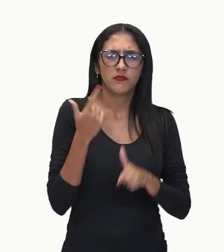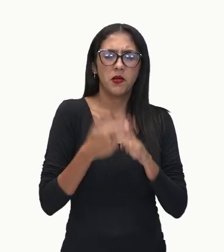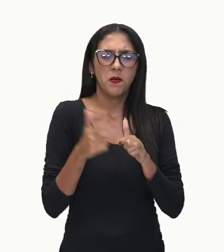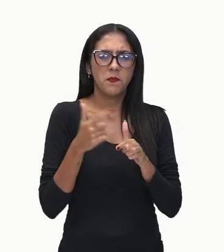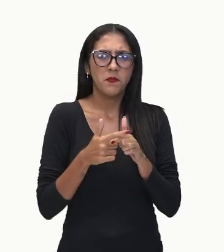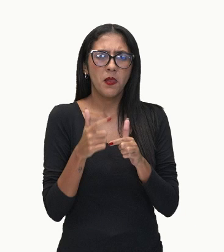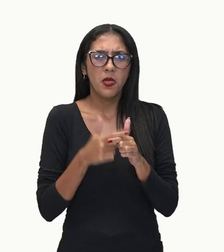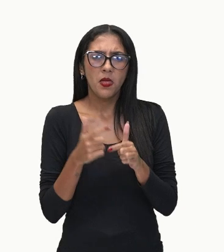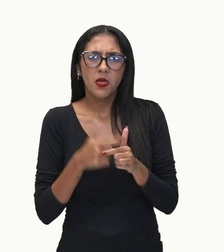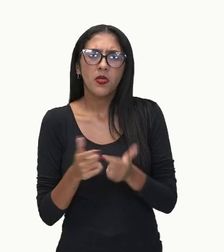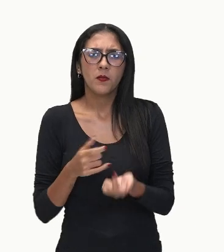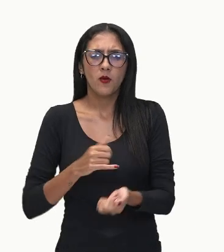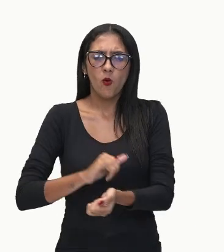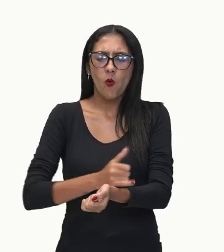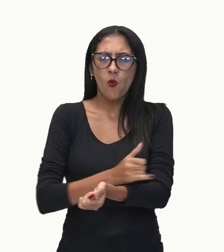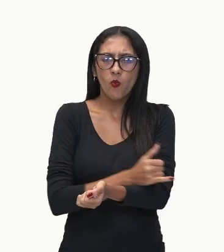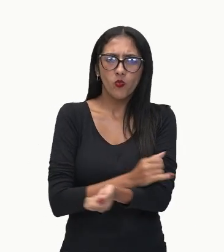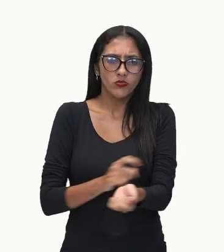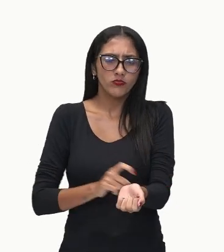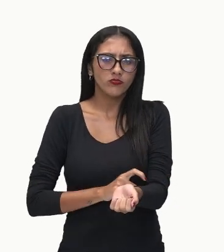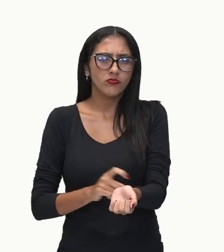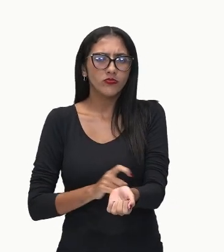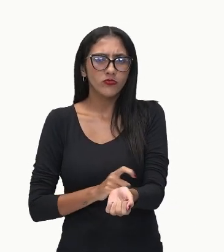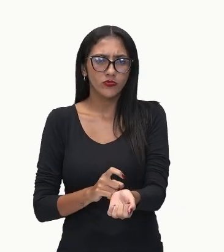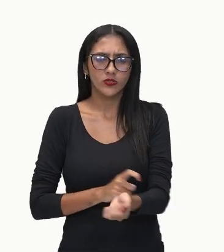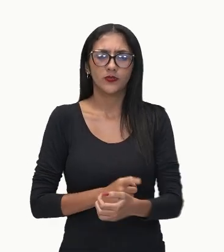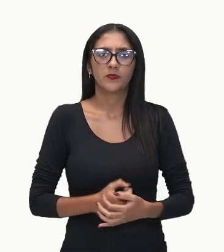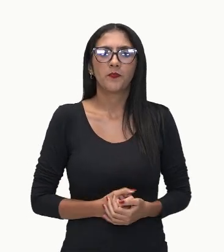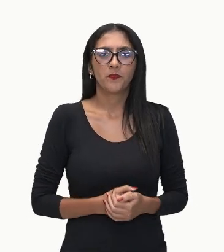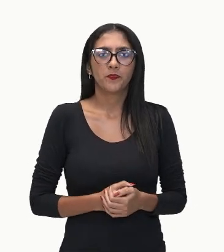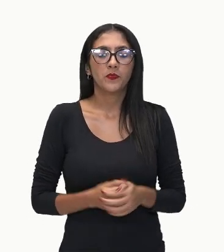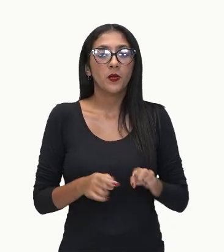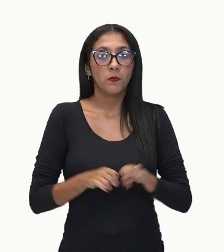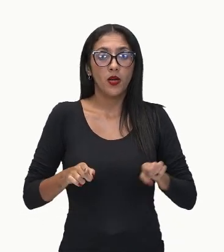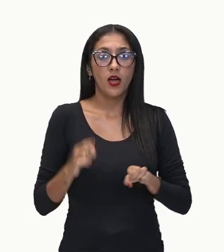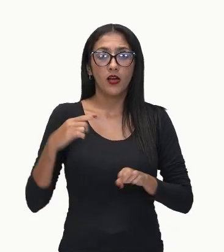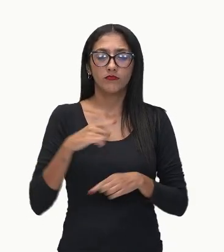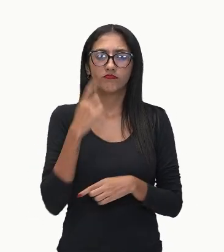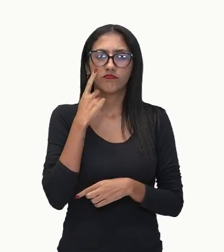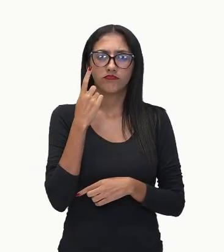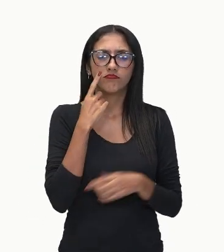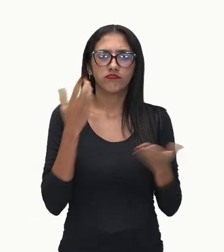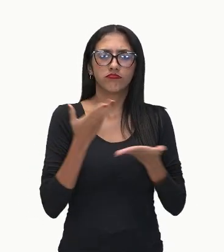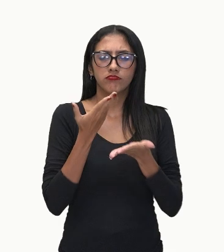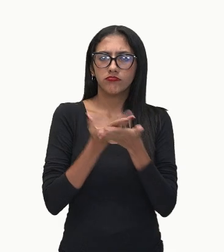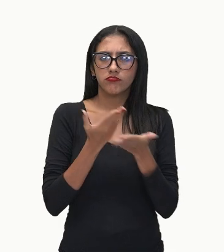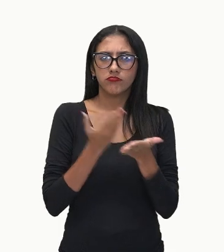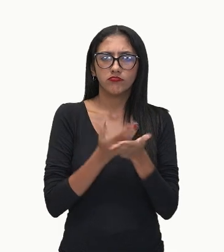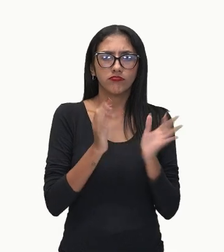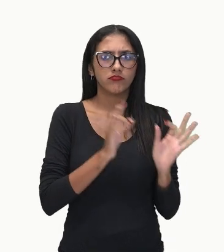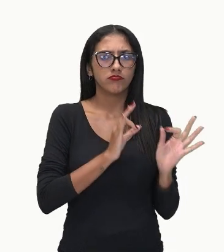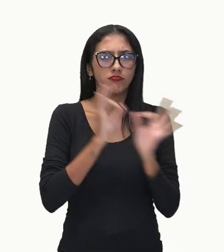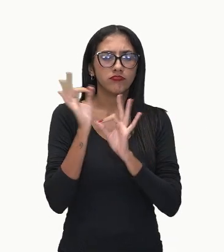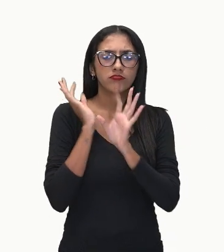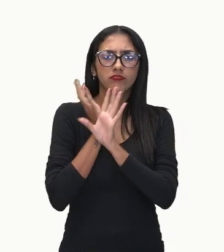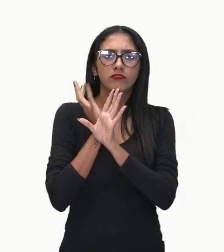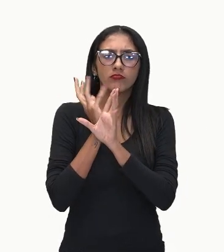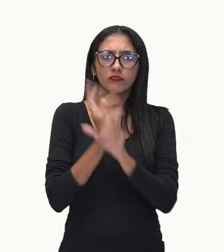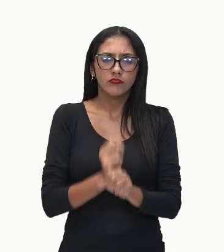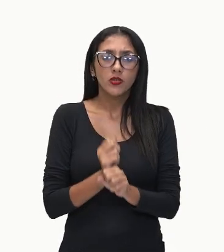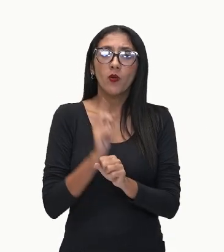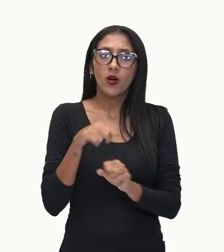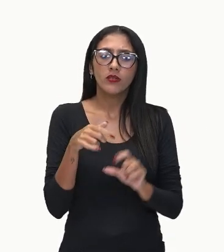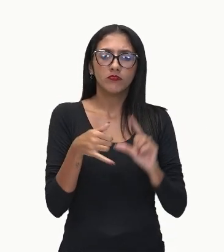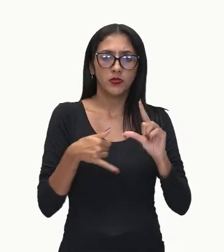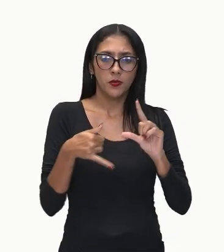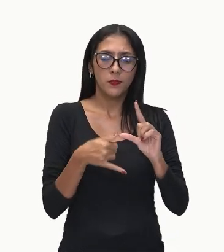no triglicerídeo alto, mas a gente vai ver no decorrer da nossa revisão que os lipídios eles são